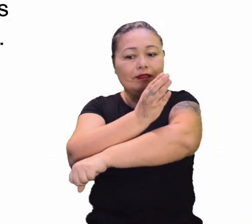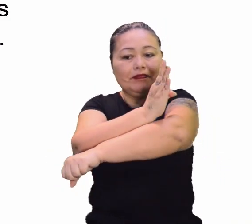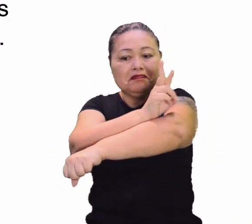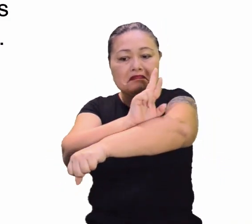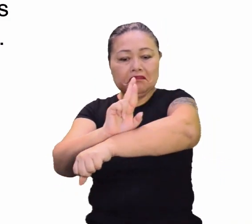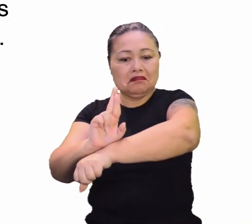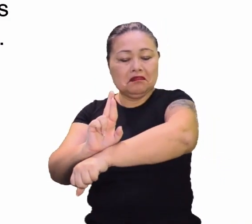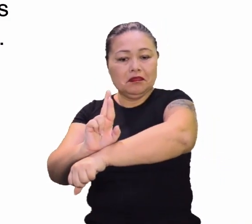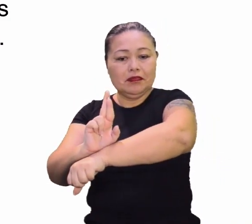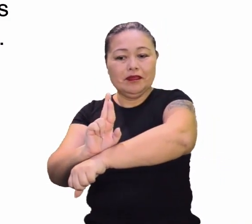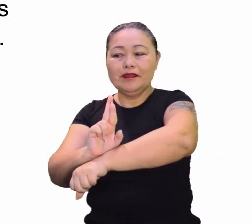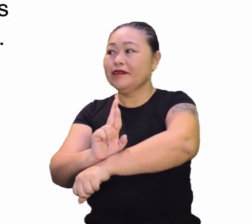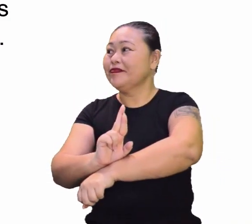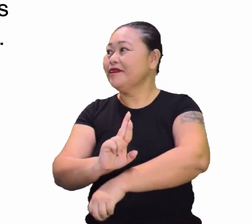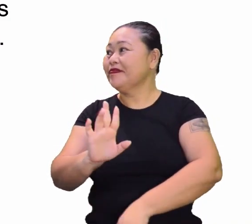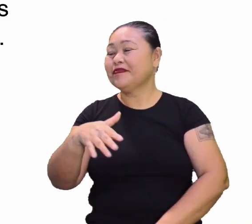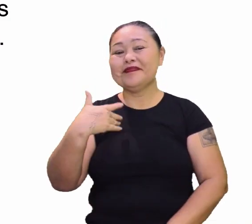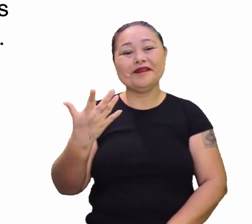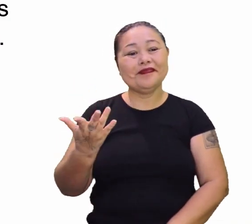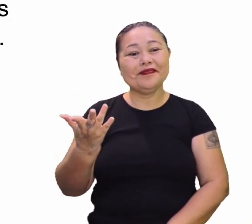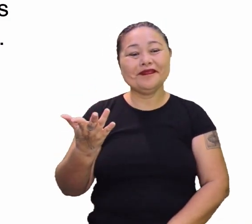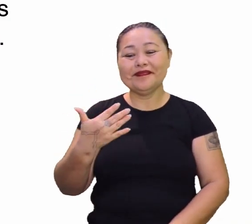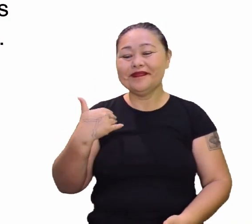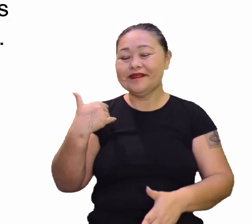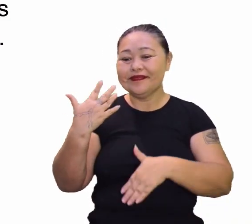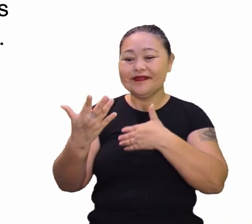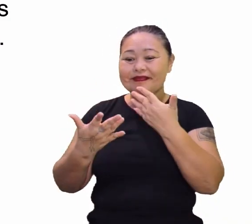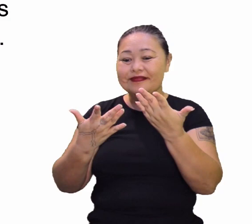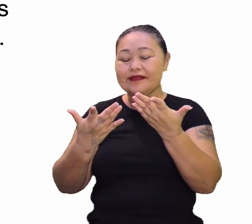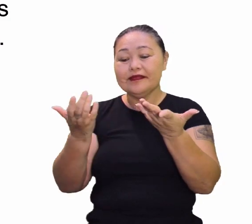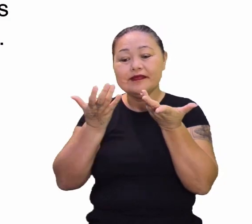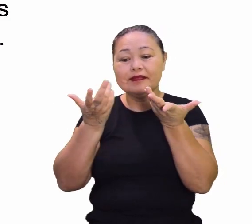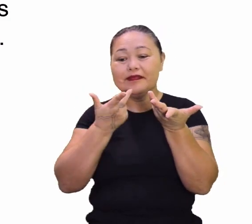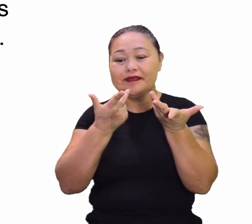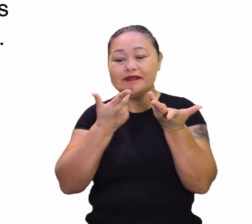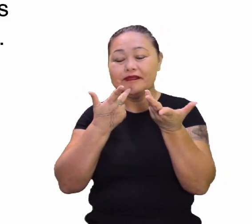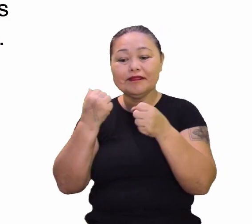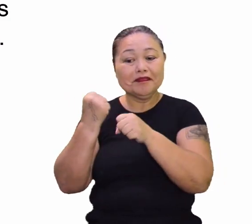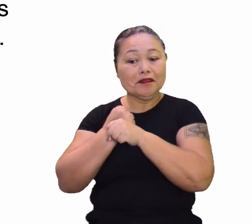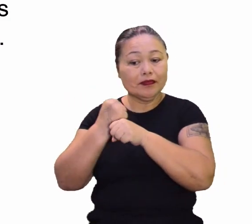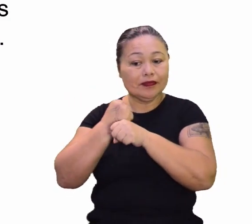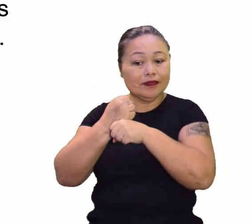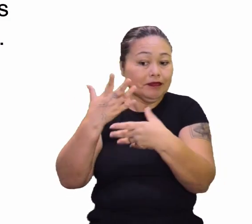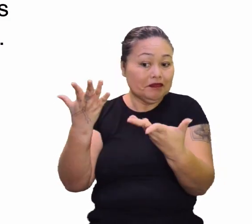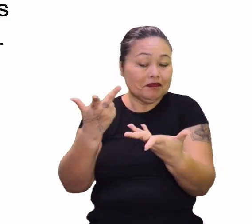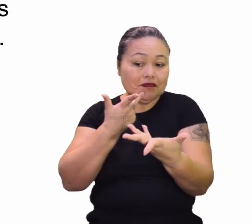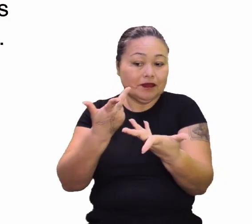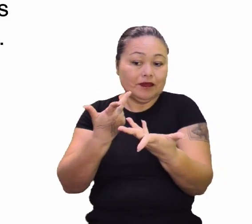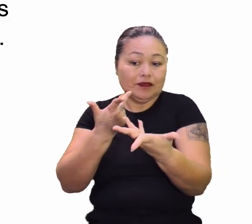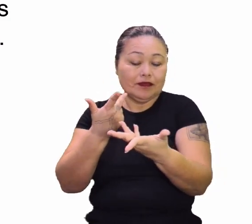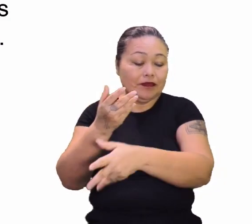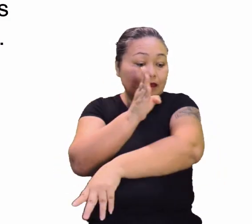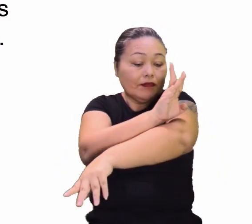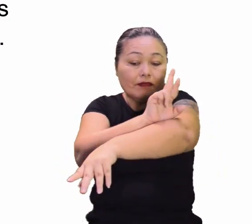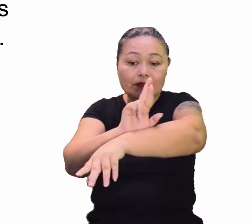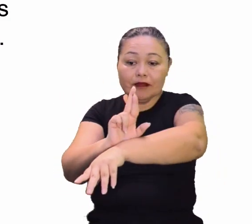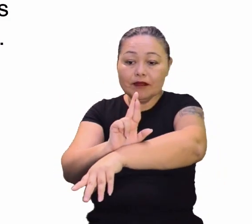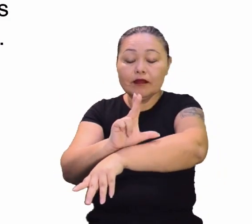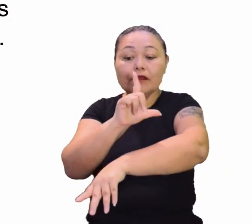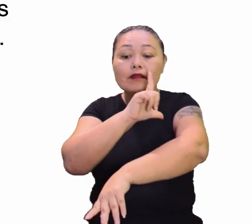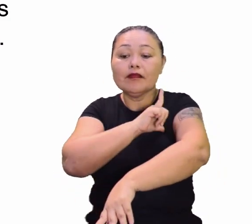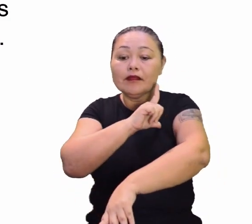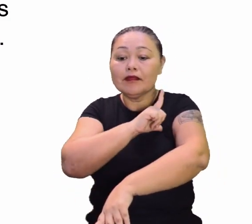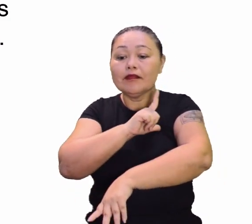Construção. Então, Rogério, meu Deus. É complexo a gente querer falar de construção de rodovias tendo